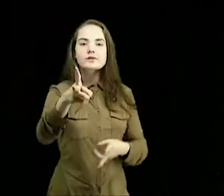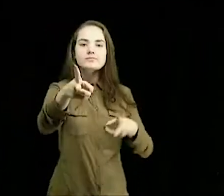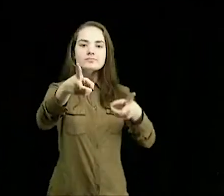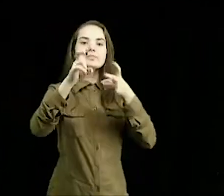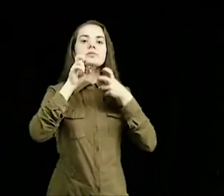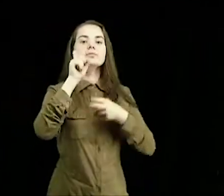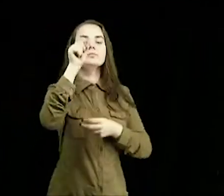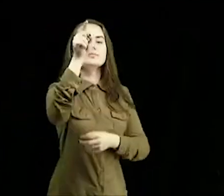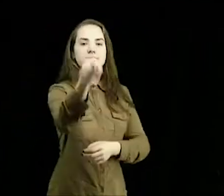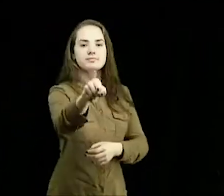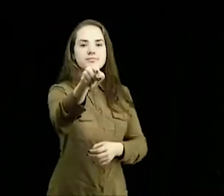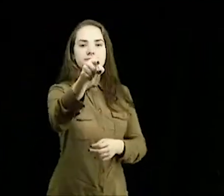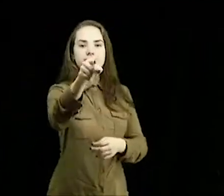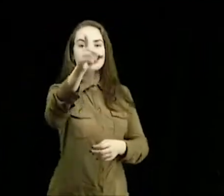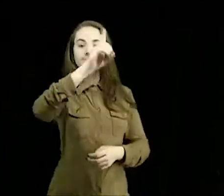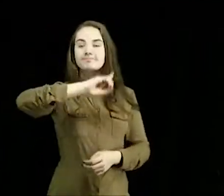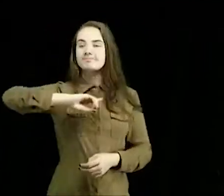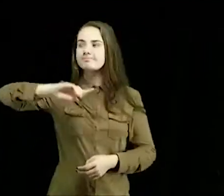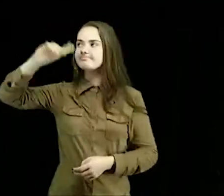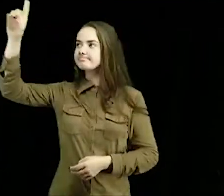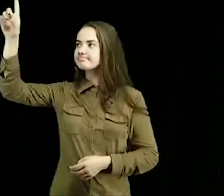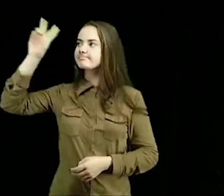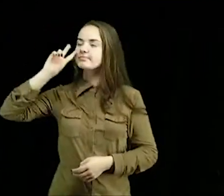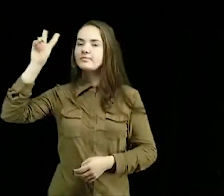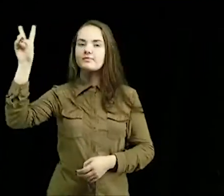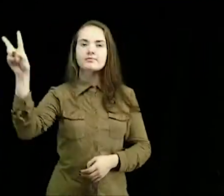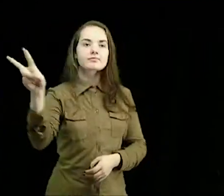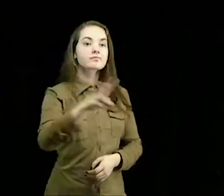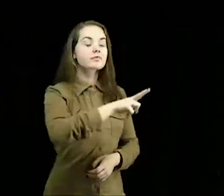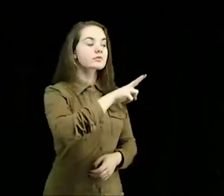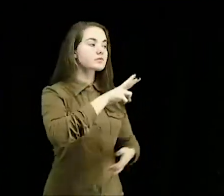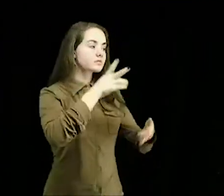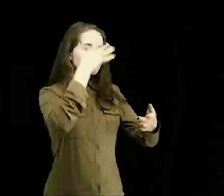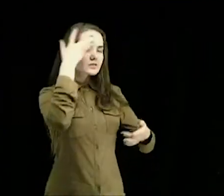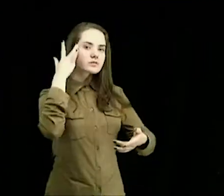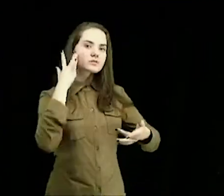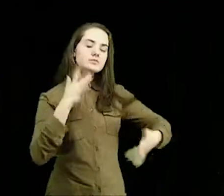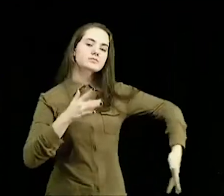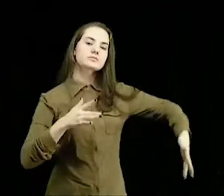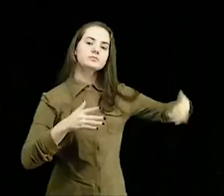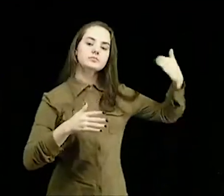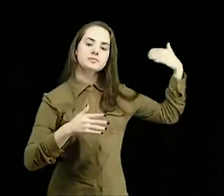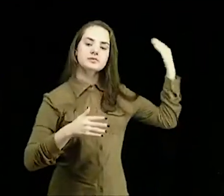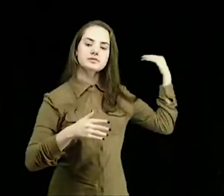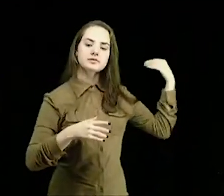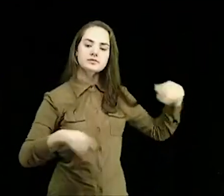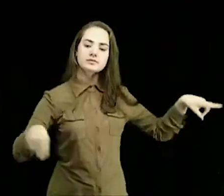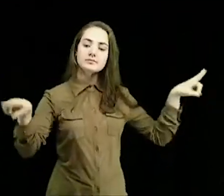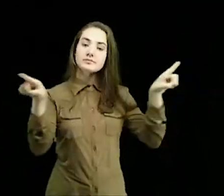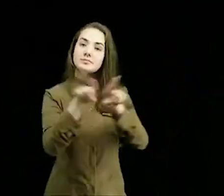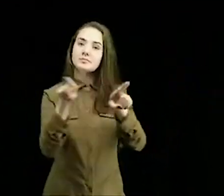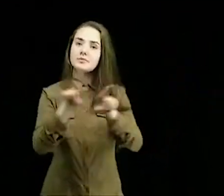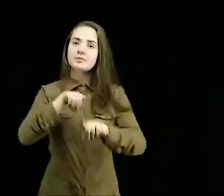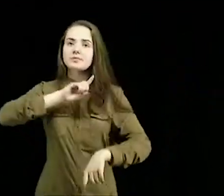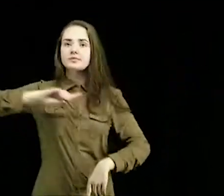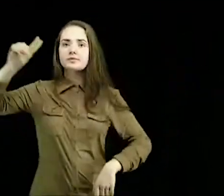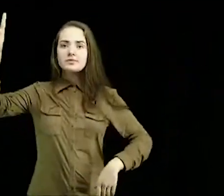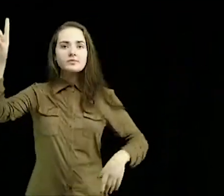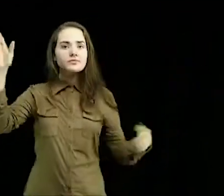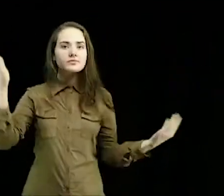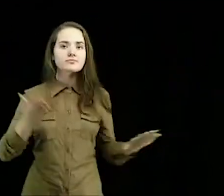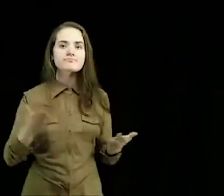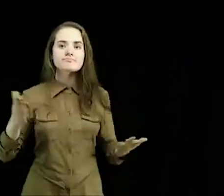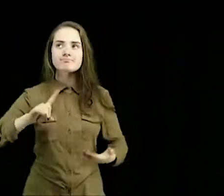Deus que ouve os homens do passado, Esse é o mesmo Deus de hoje e vai ser o Deus de